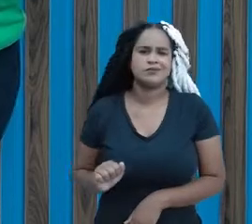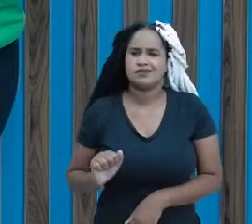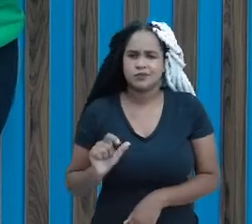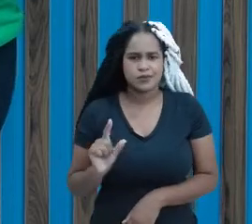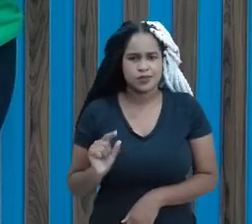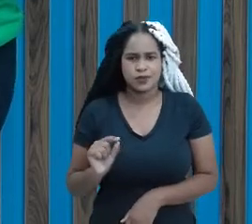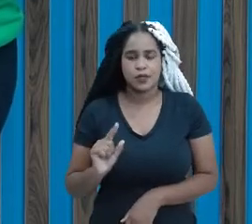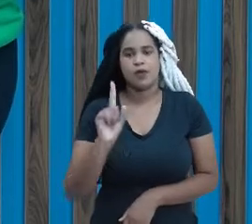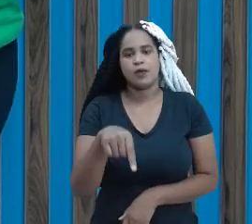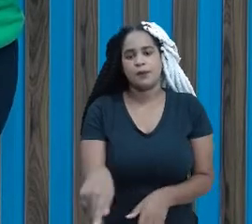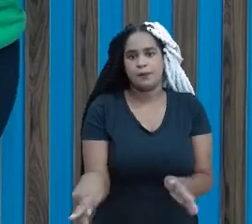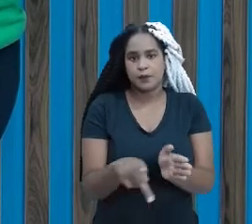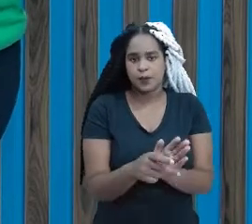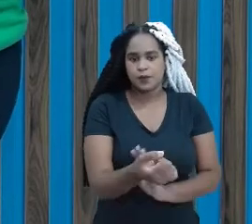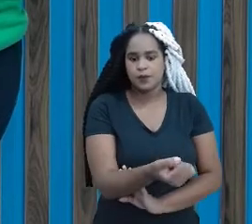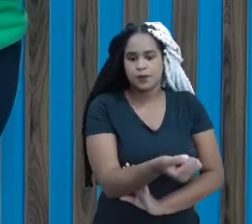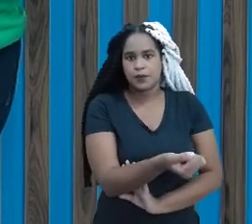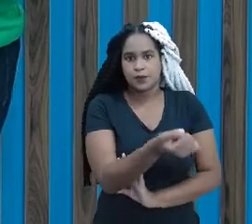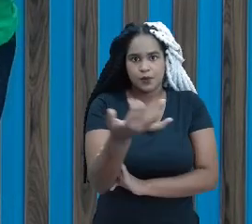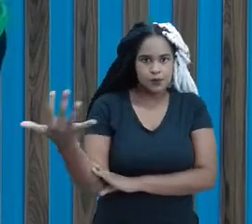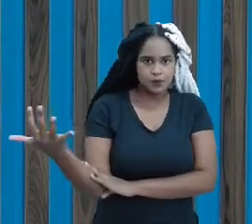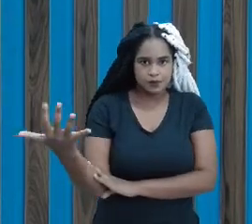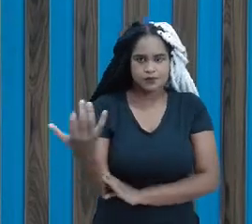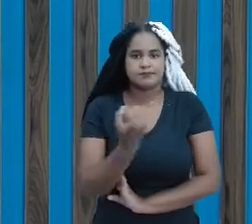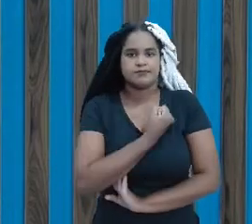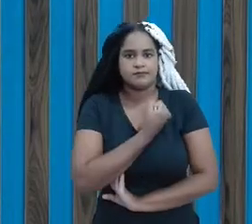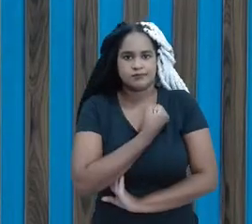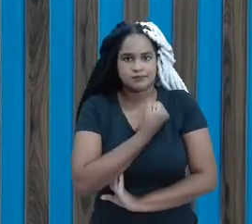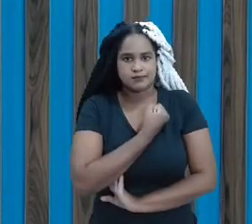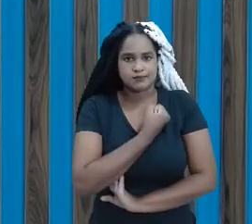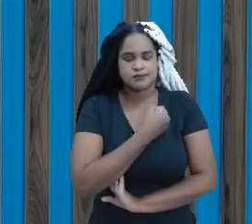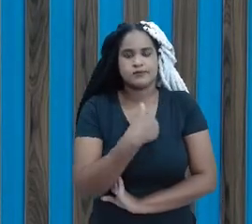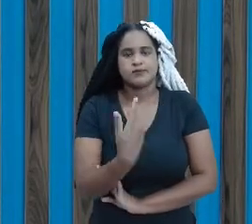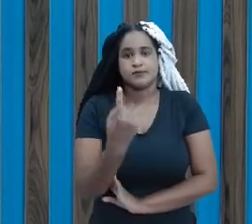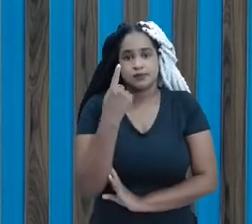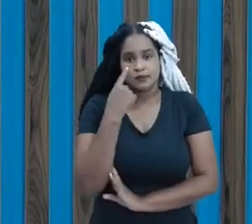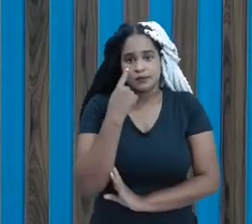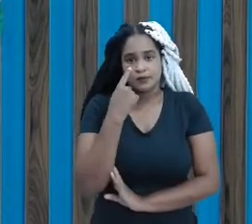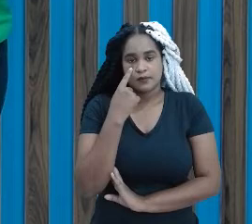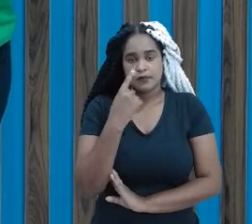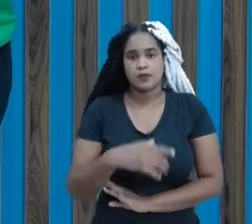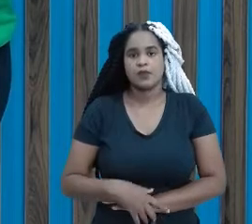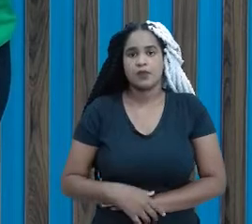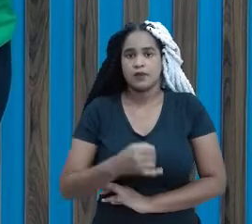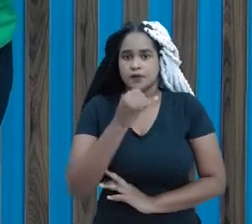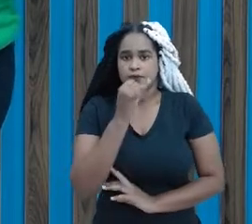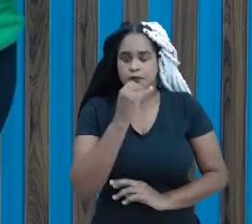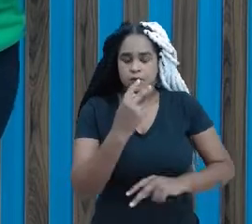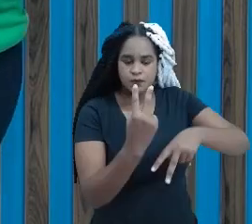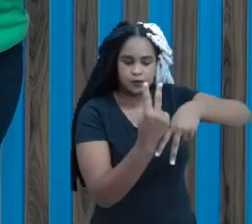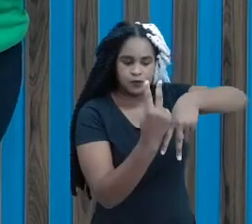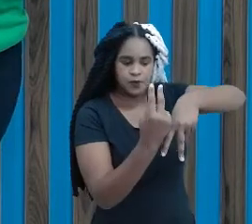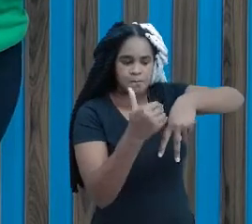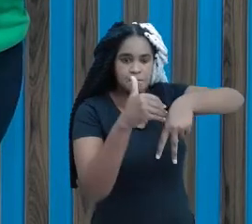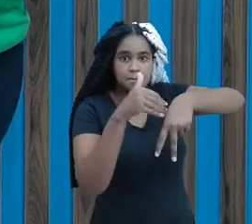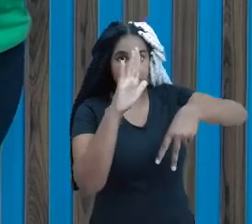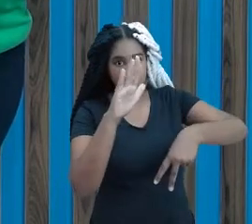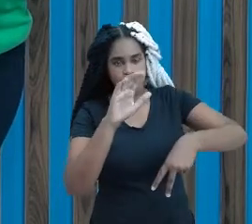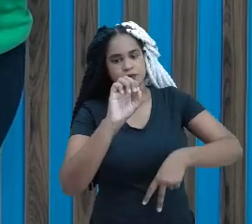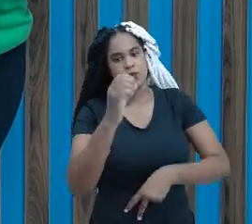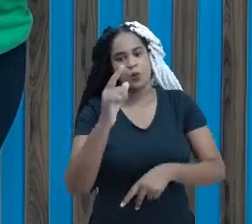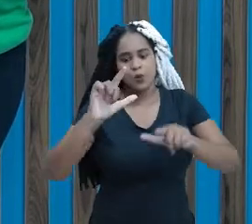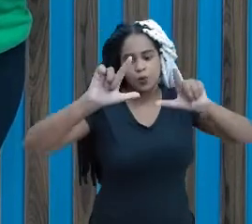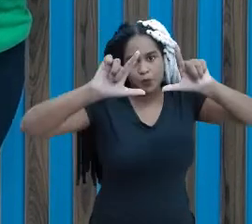com quantidade, com número, tá? Então, aumenta ou diminuição de cromossomos no cariótipo. Então,